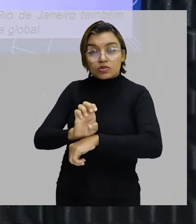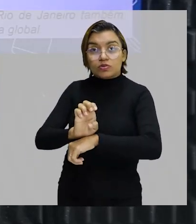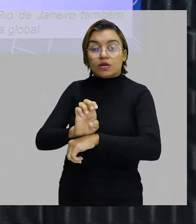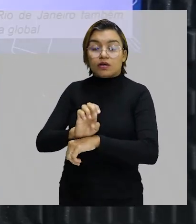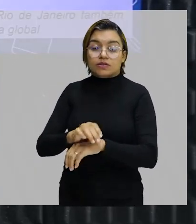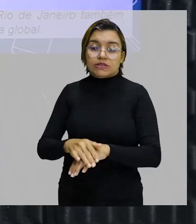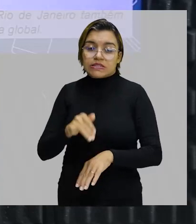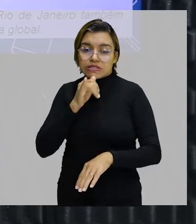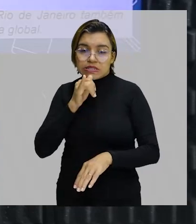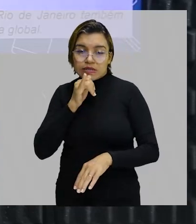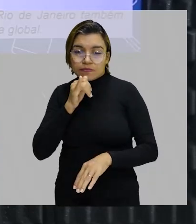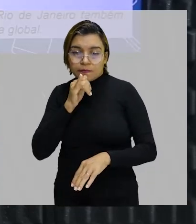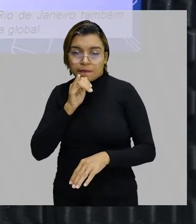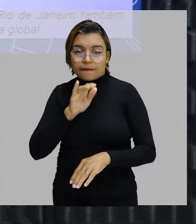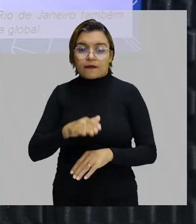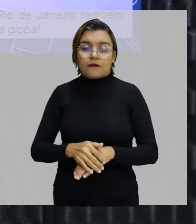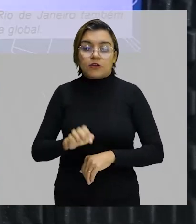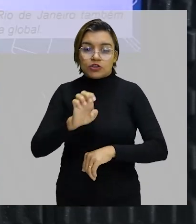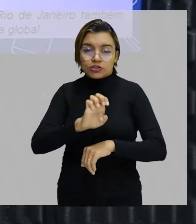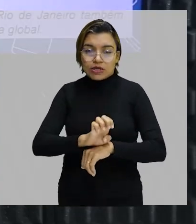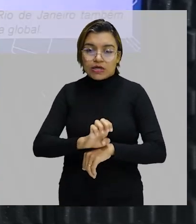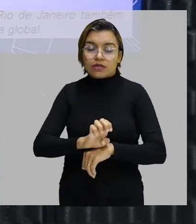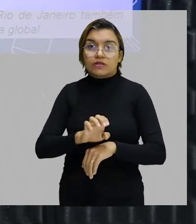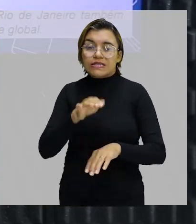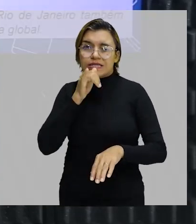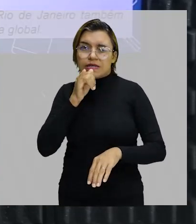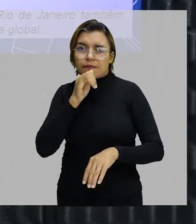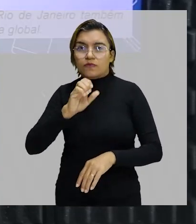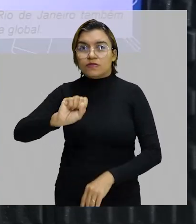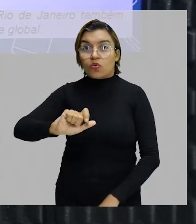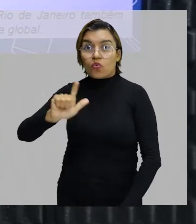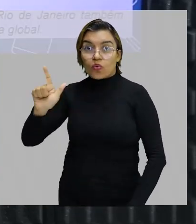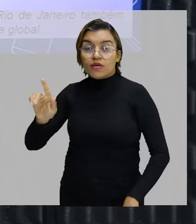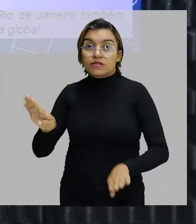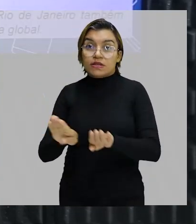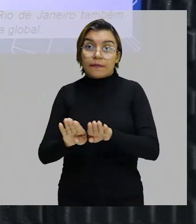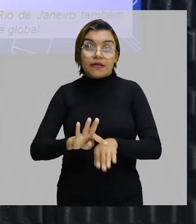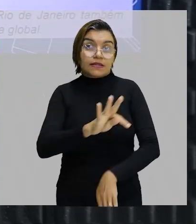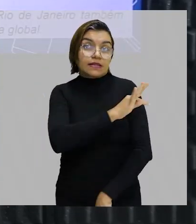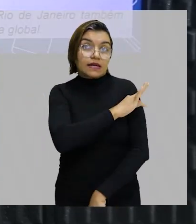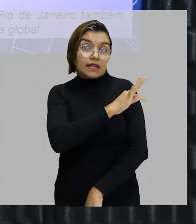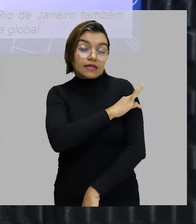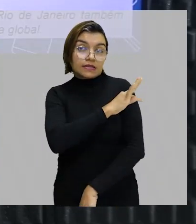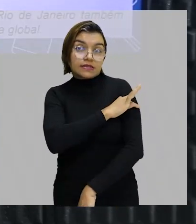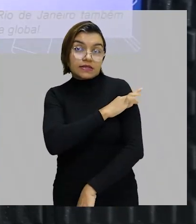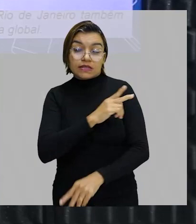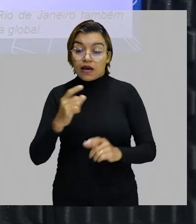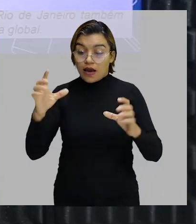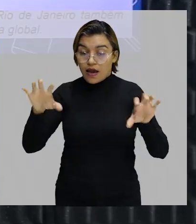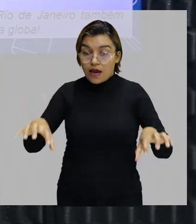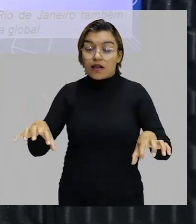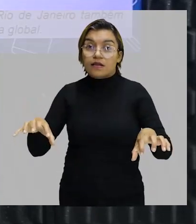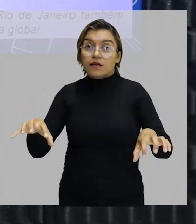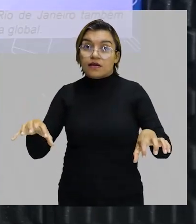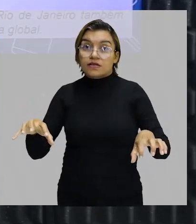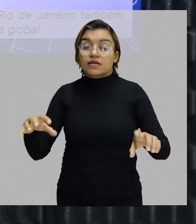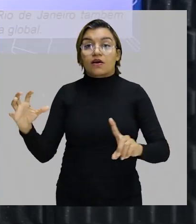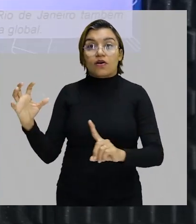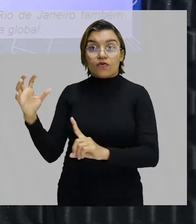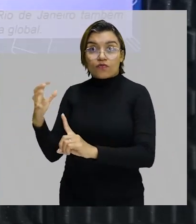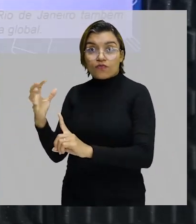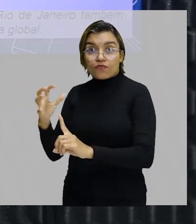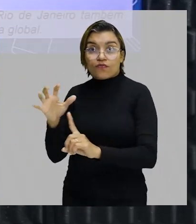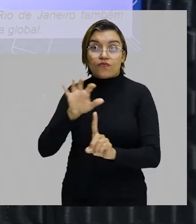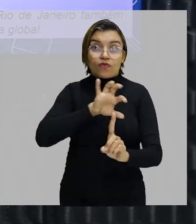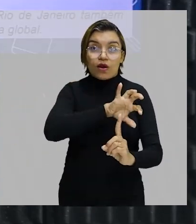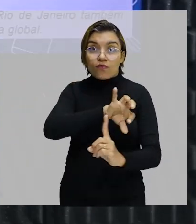aí, divisa com outros estados. Eu cito aí São Luís e Teresina. Né? São duas cidades que têm influência nessa região, nesse